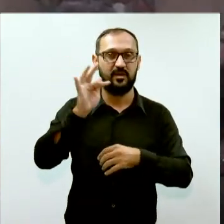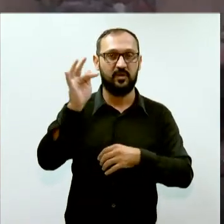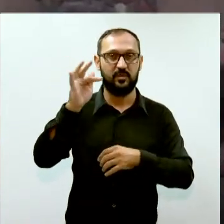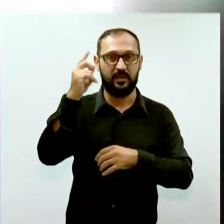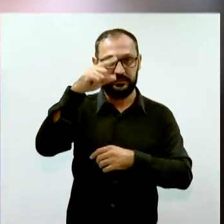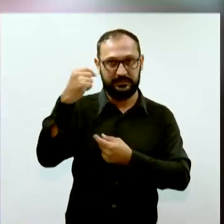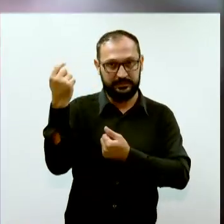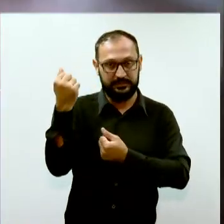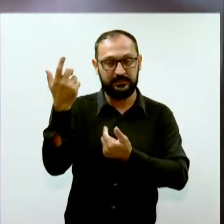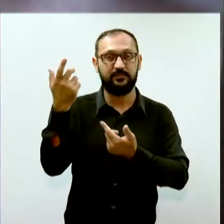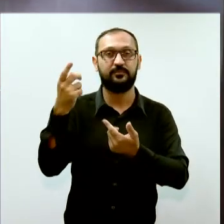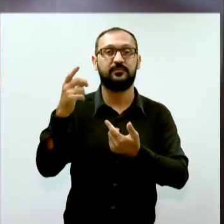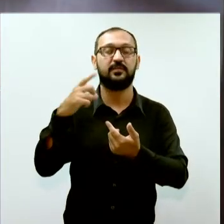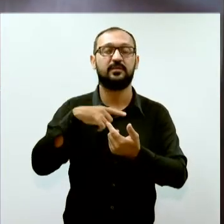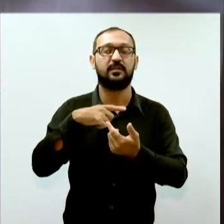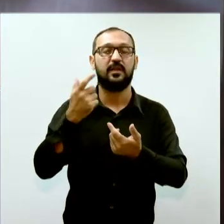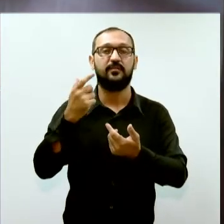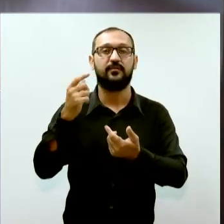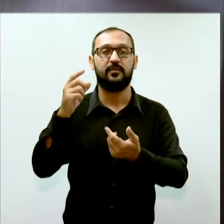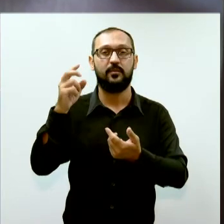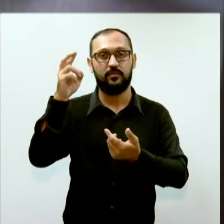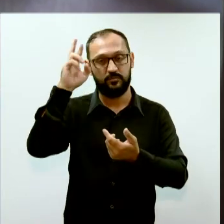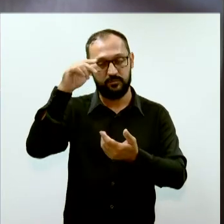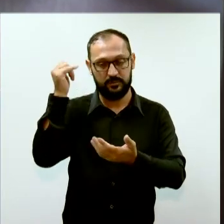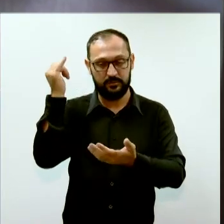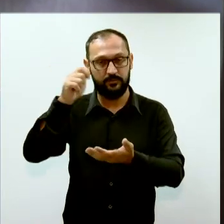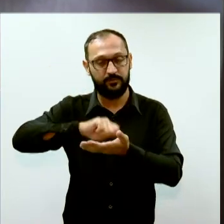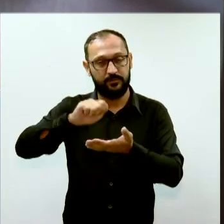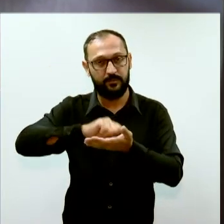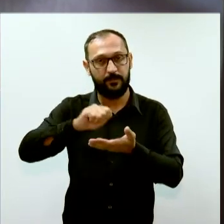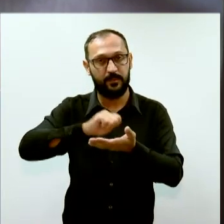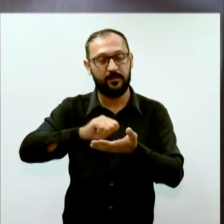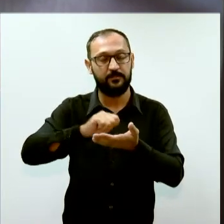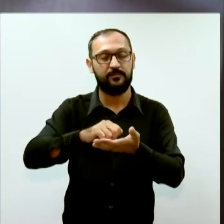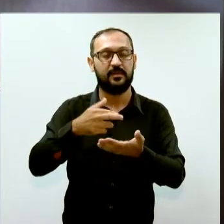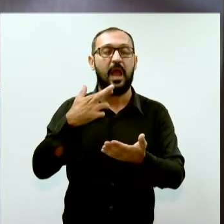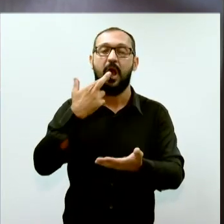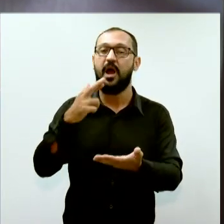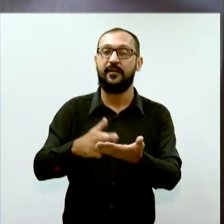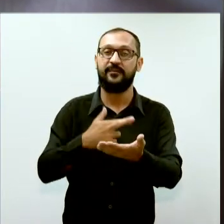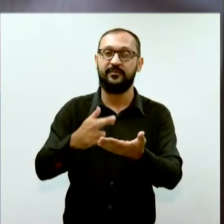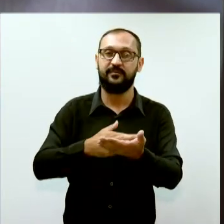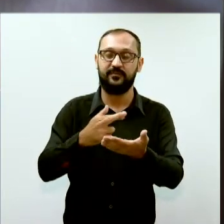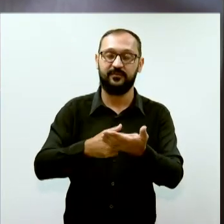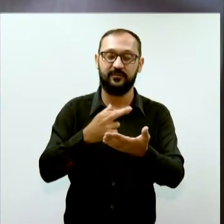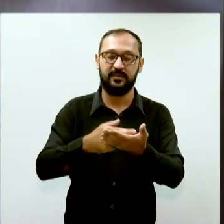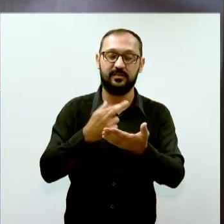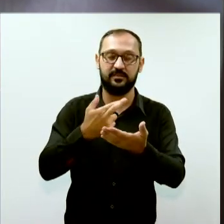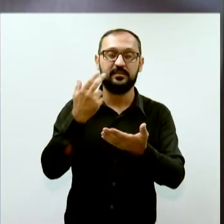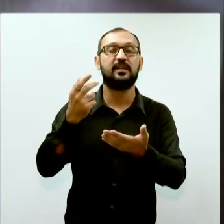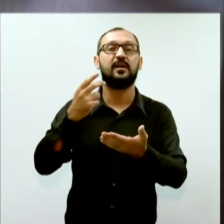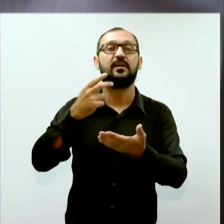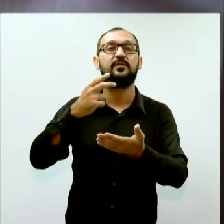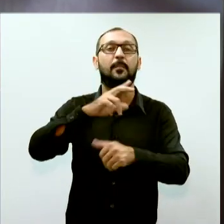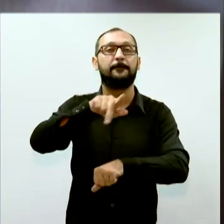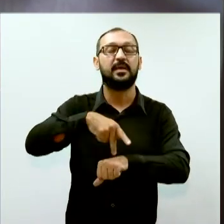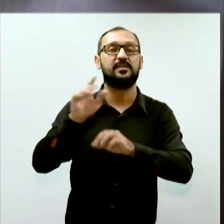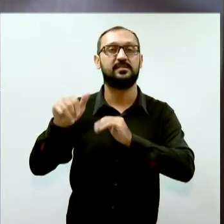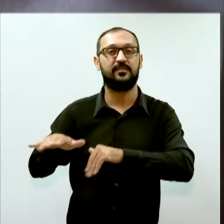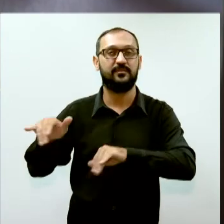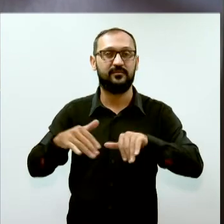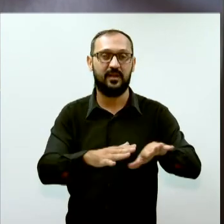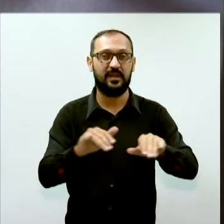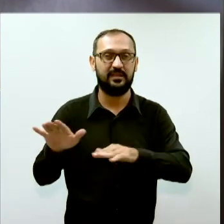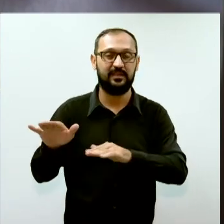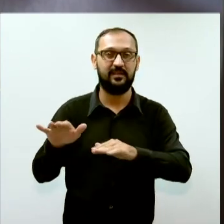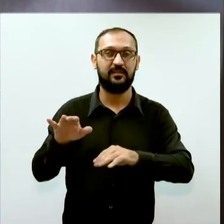Compostela, e teve um ensaio publicado na revista Manoa, da Universidade do Havaí. É